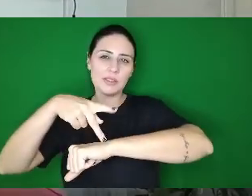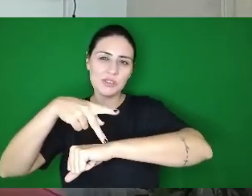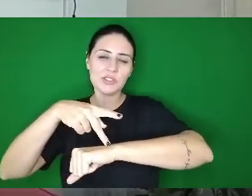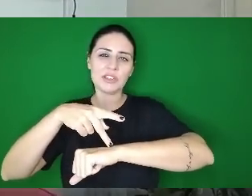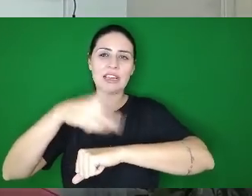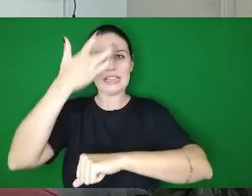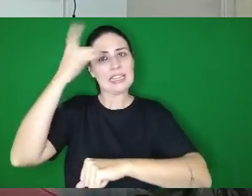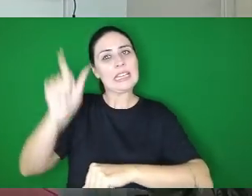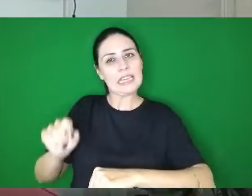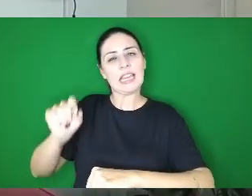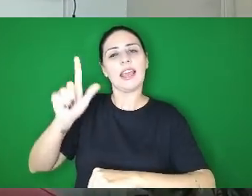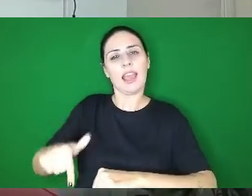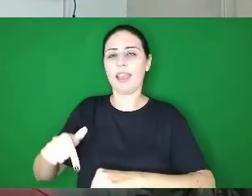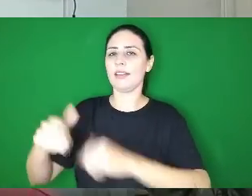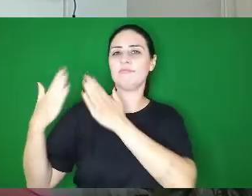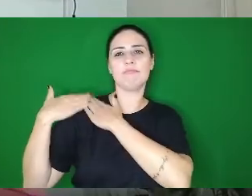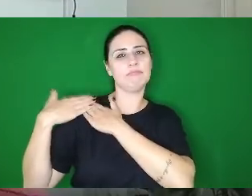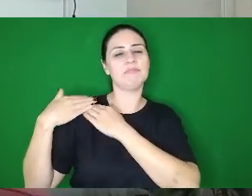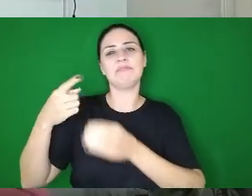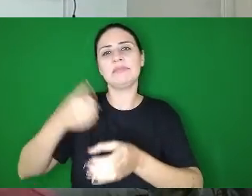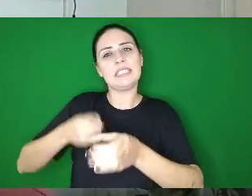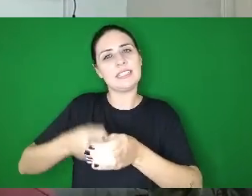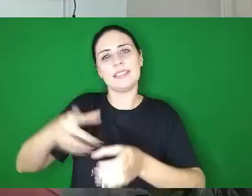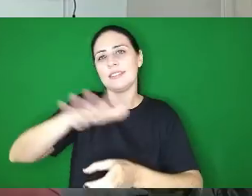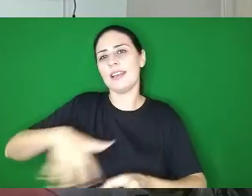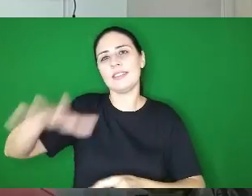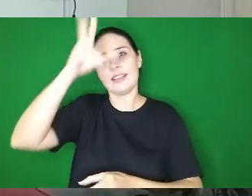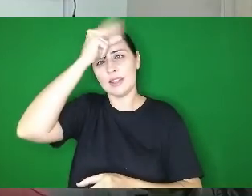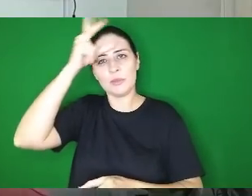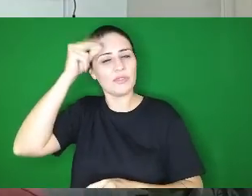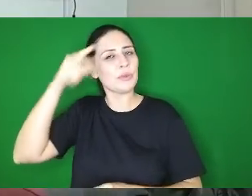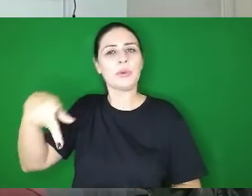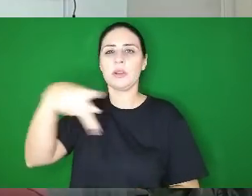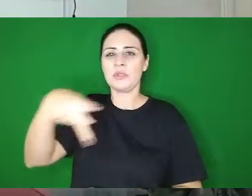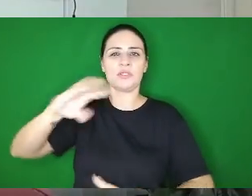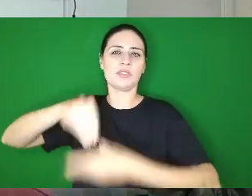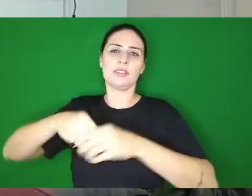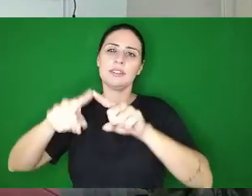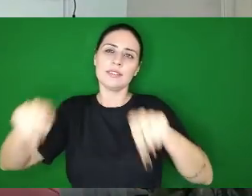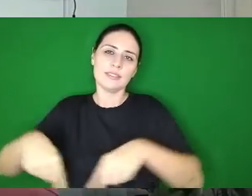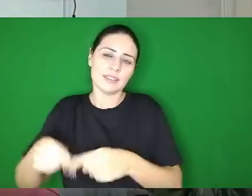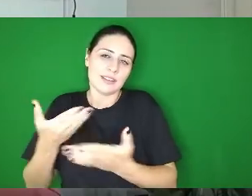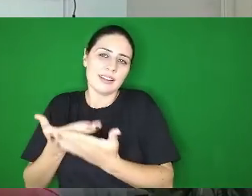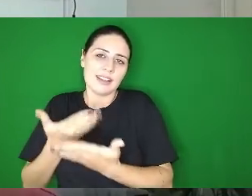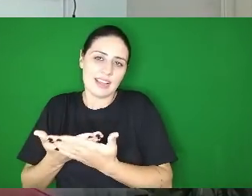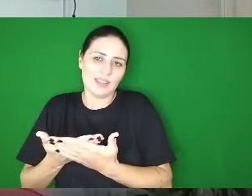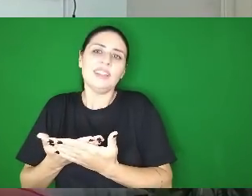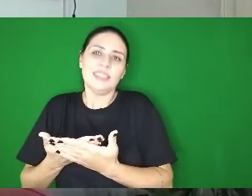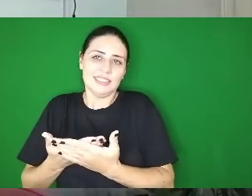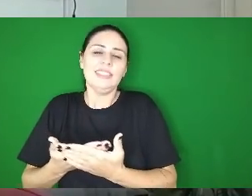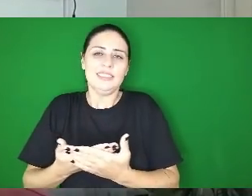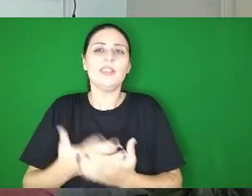vai traçar isso é o próprio município, né? O professor dentro da sala de aula. Então, assim, as pessoas falam muito